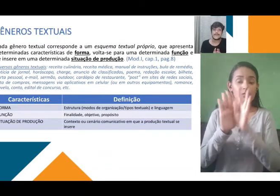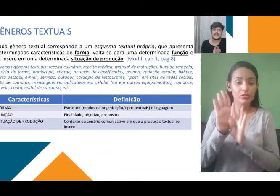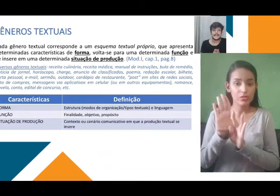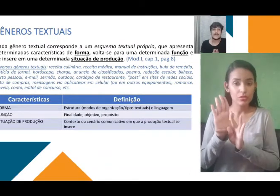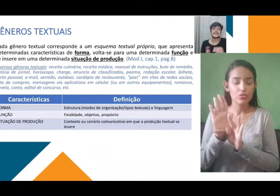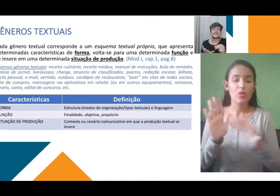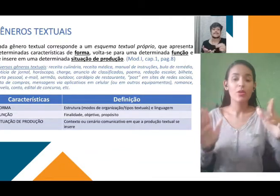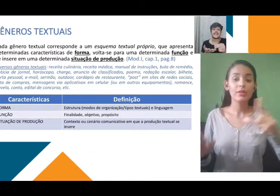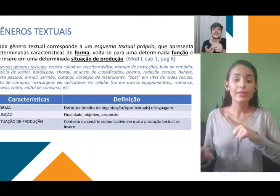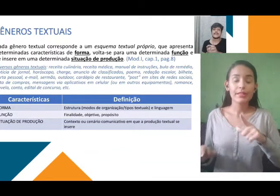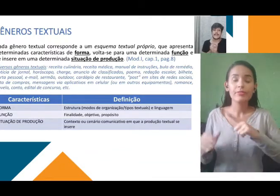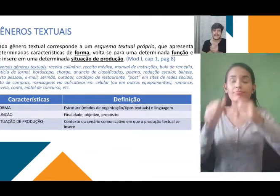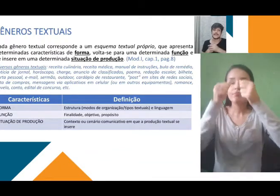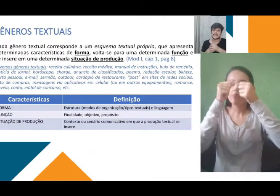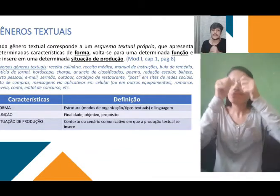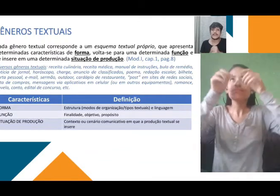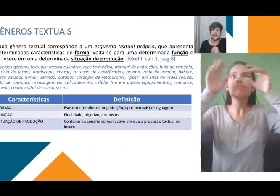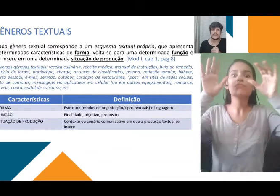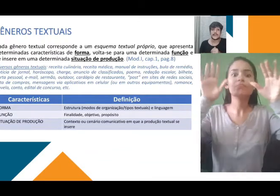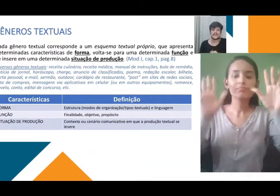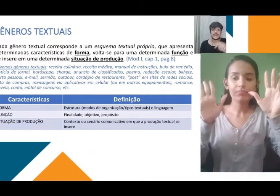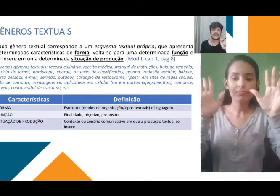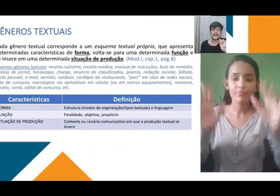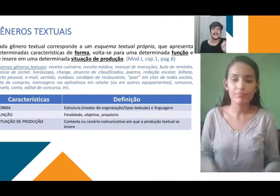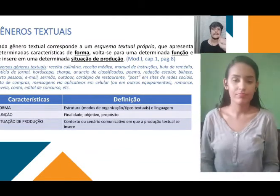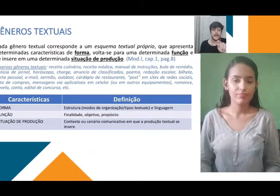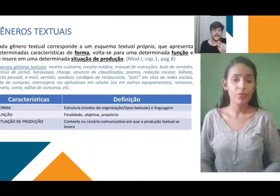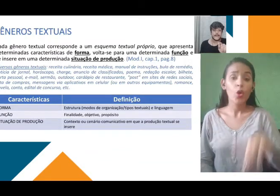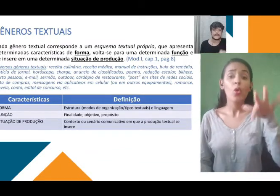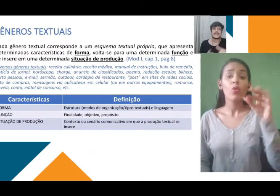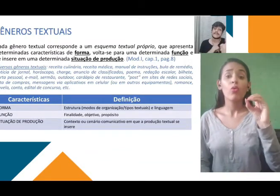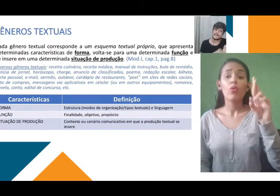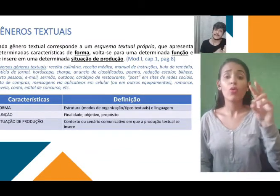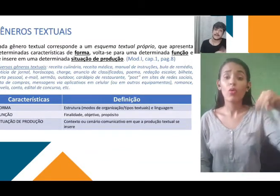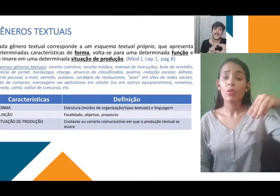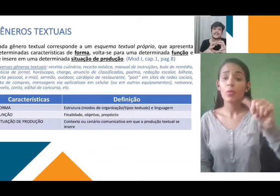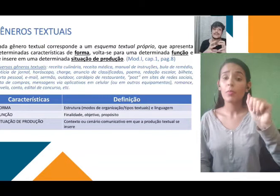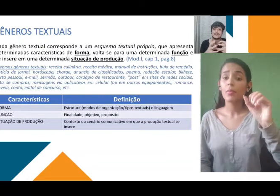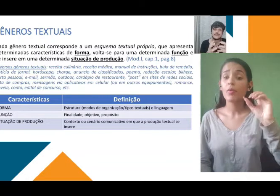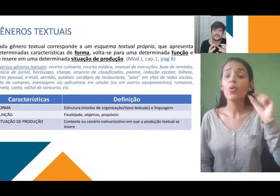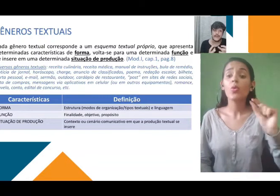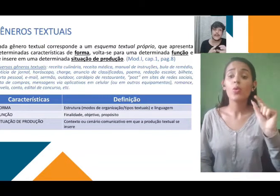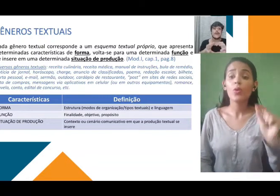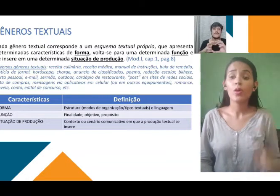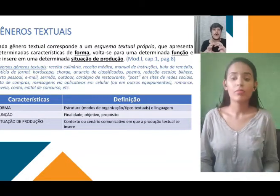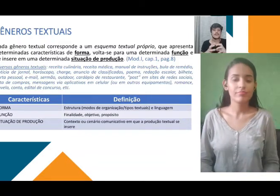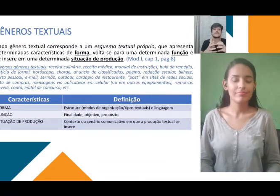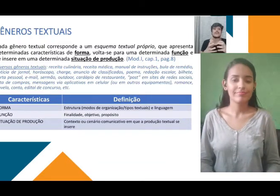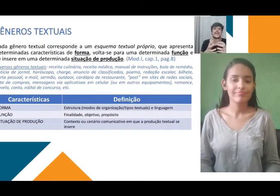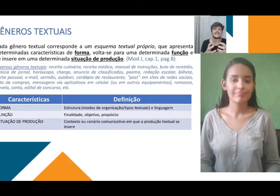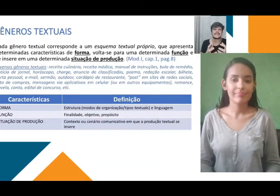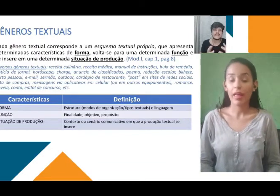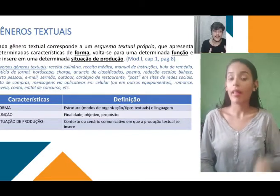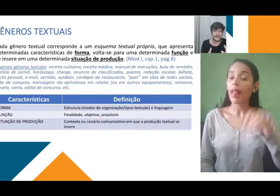função. Então, são 3 conceitos importantes. Olha lá, forma, definição, é a estrutura, o modo